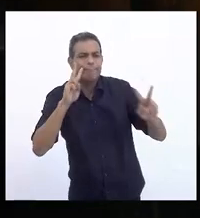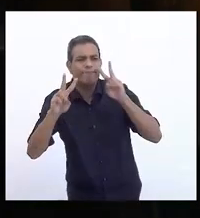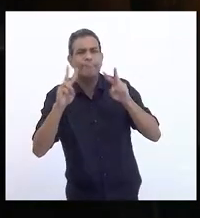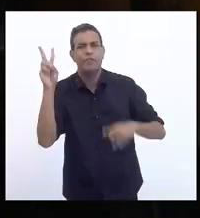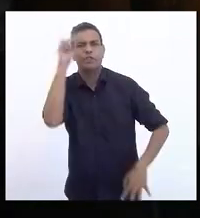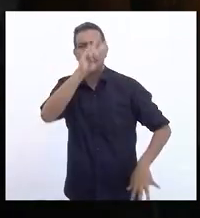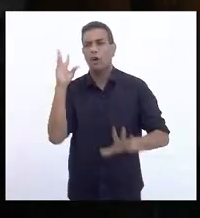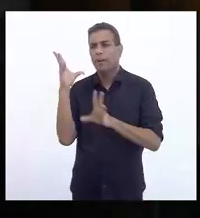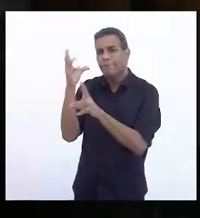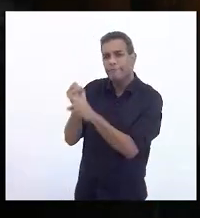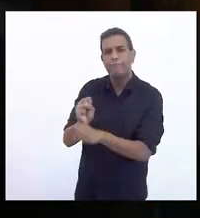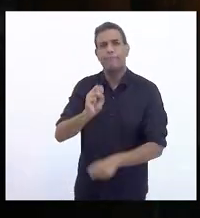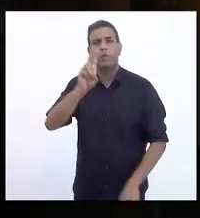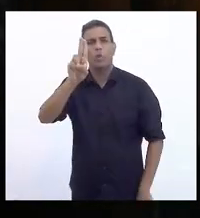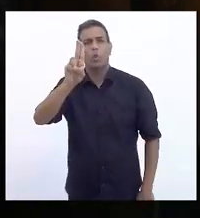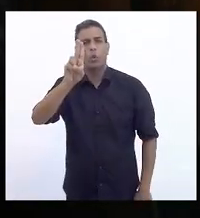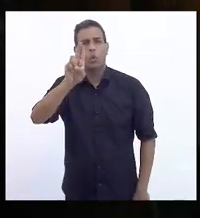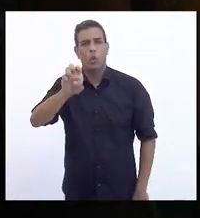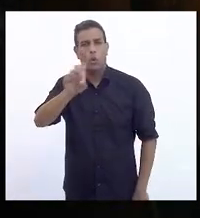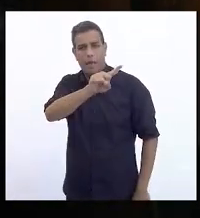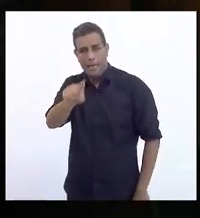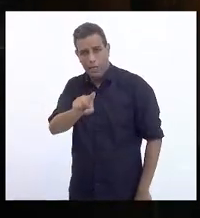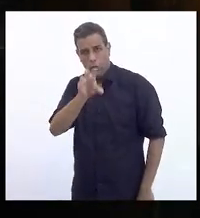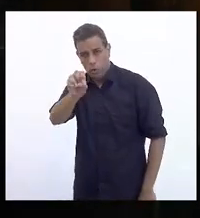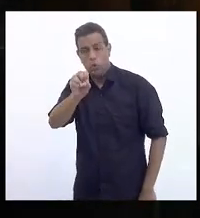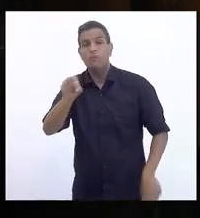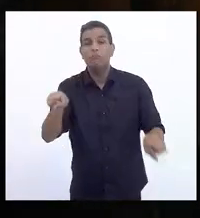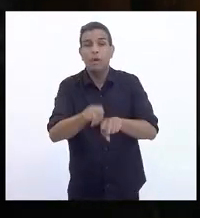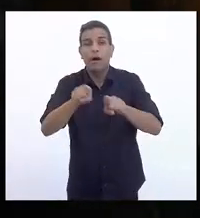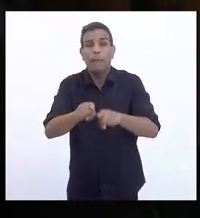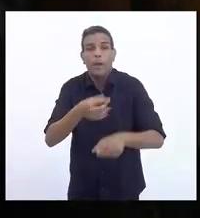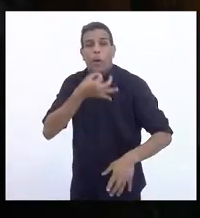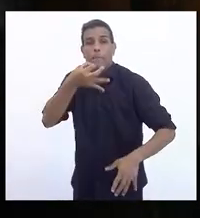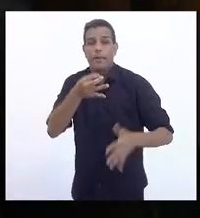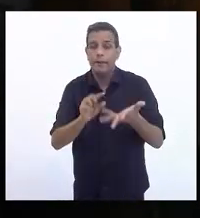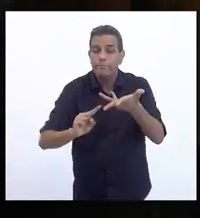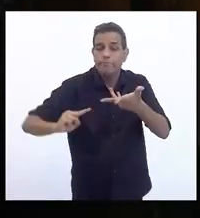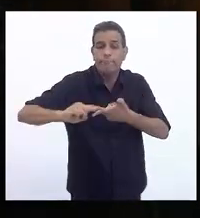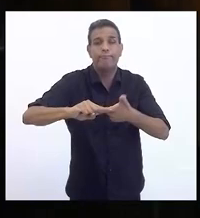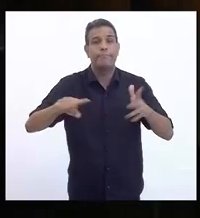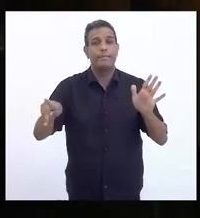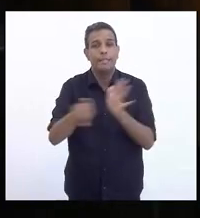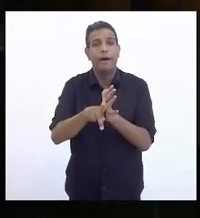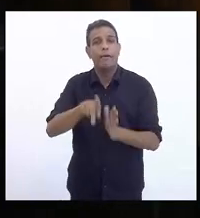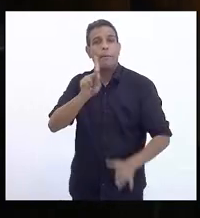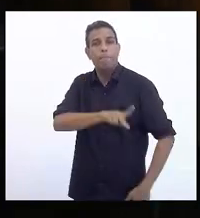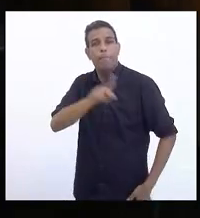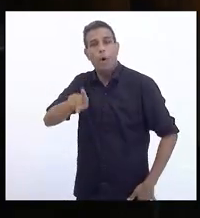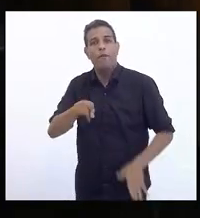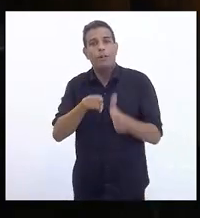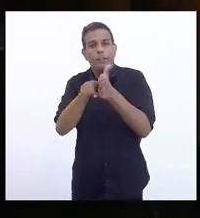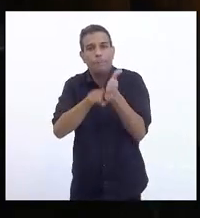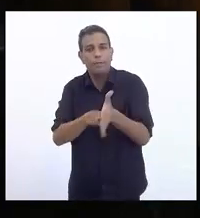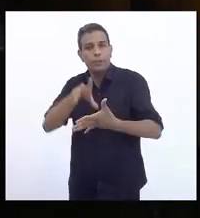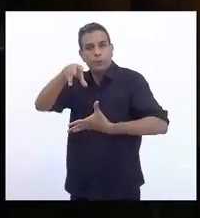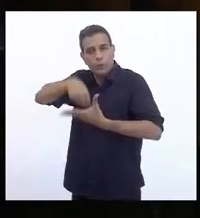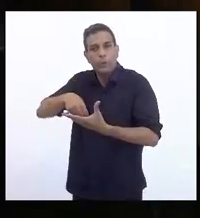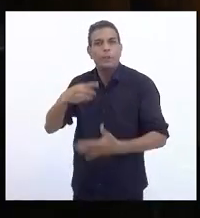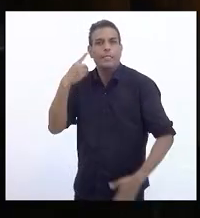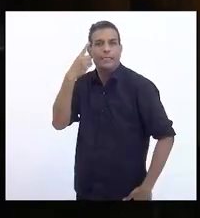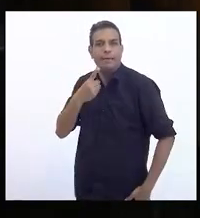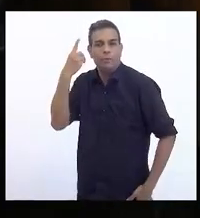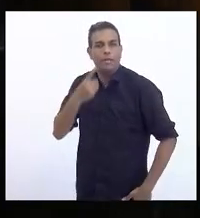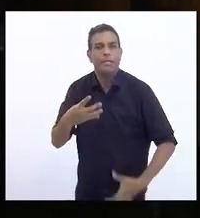da UESO. E quero também dizer, ao afirmá-lo, que como professor, como pesquisador, como deputado, como